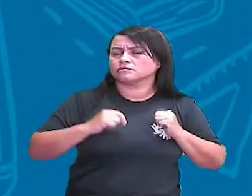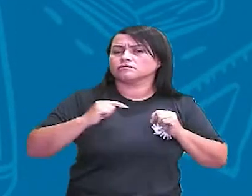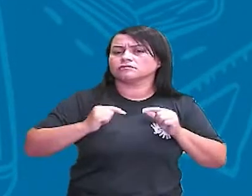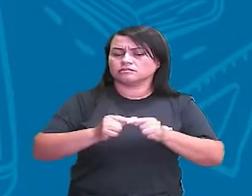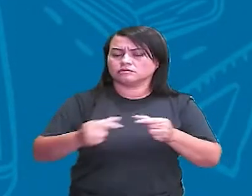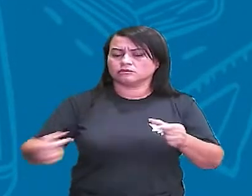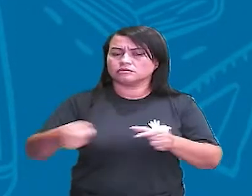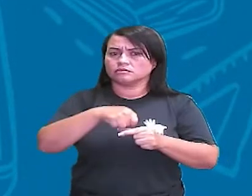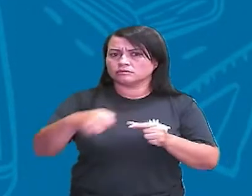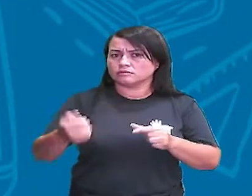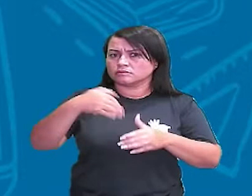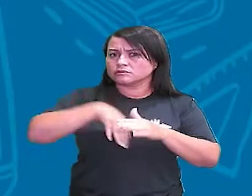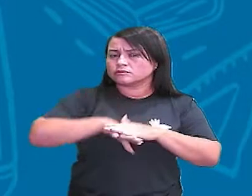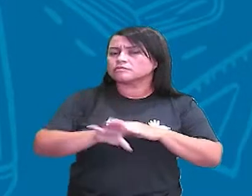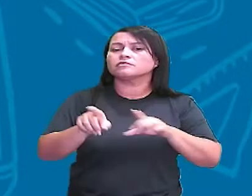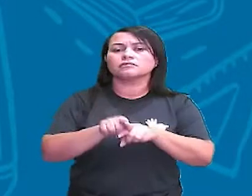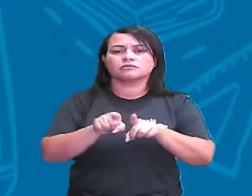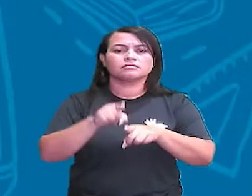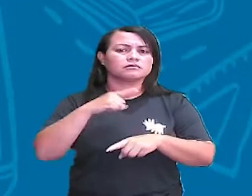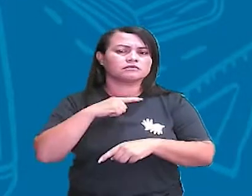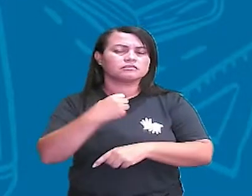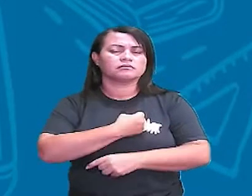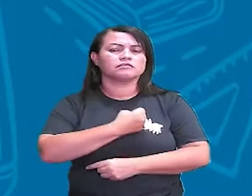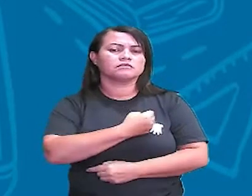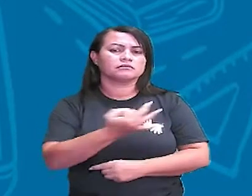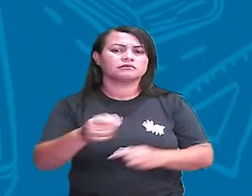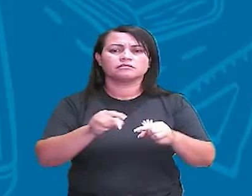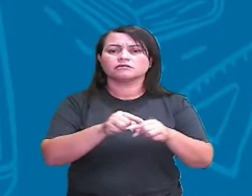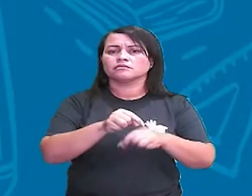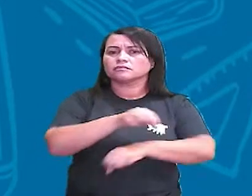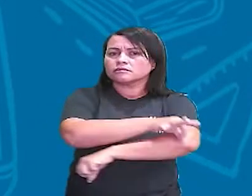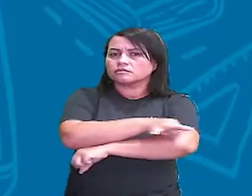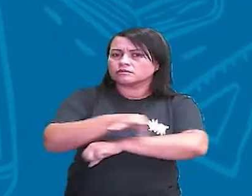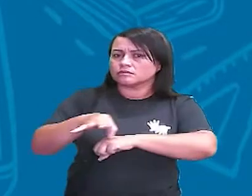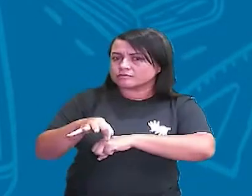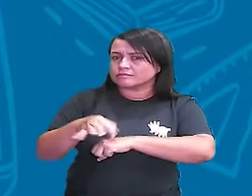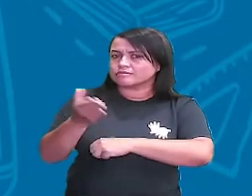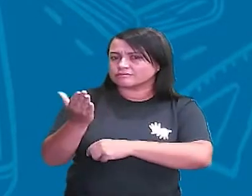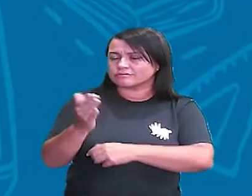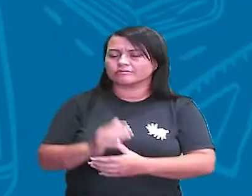tá certo? Essa é a reta numérica mais famosa e mais conhecida que a gente tem.